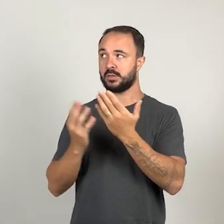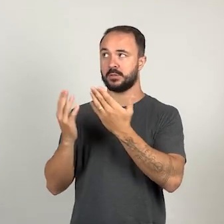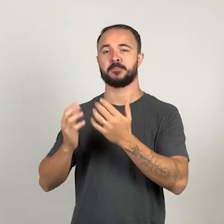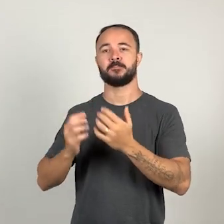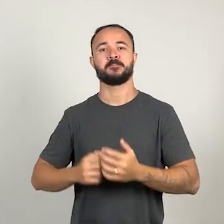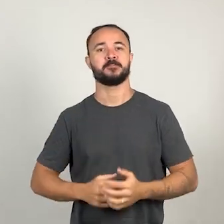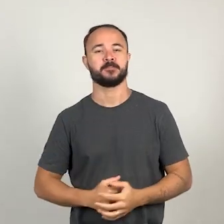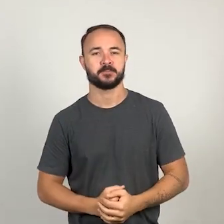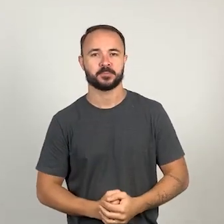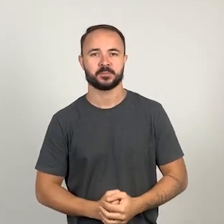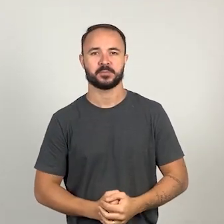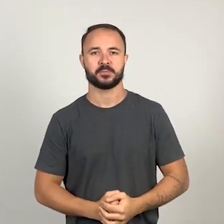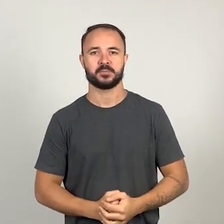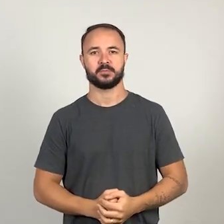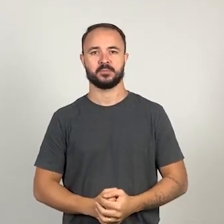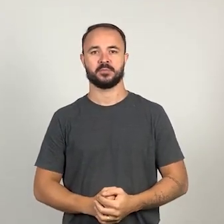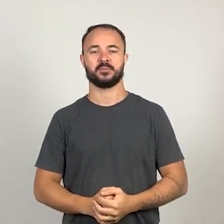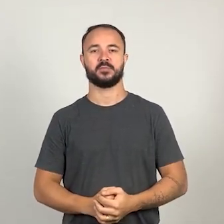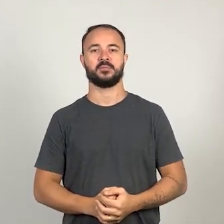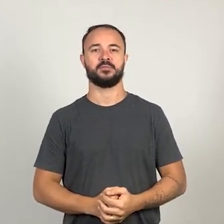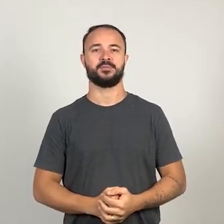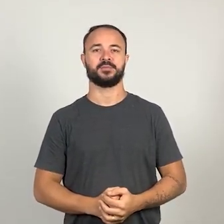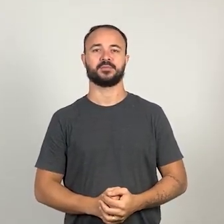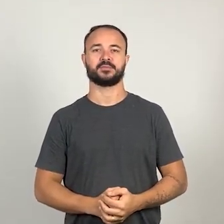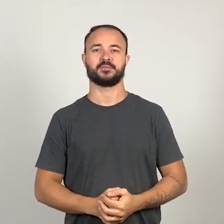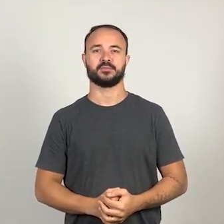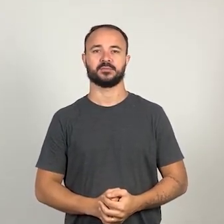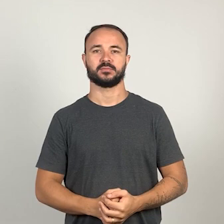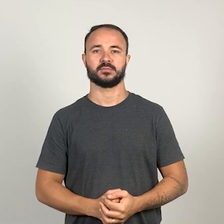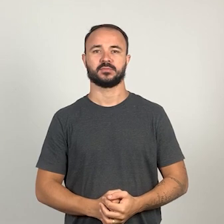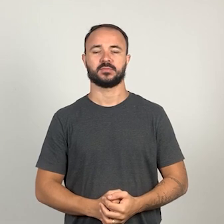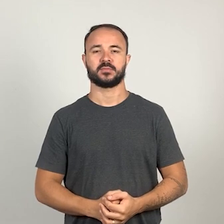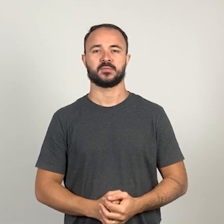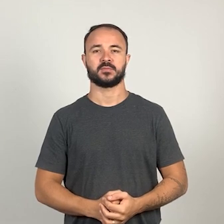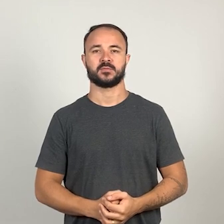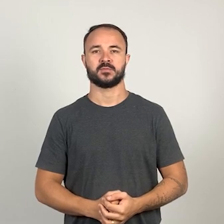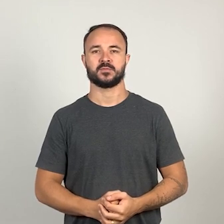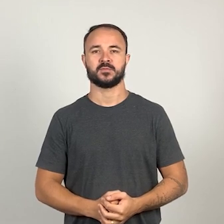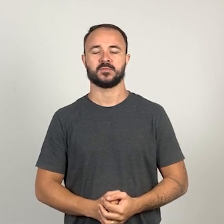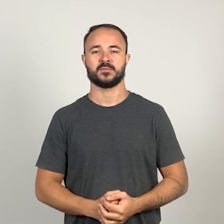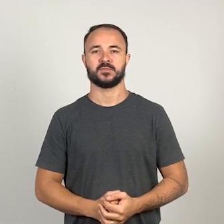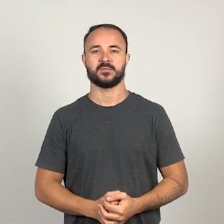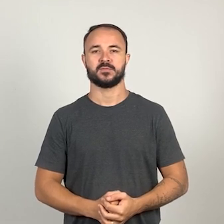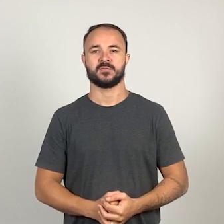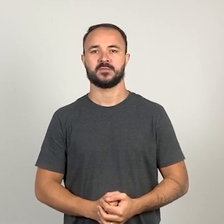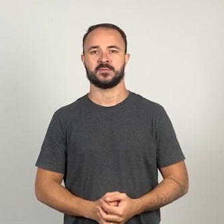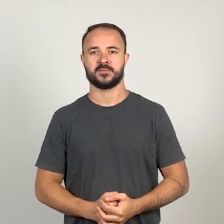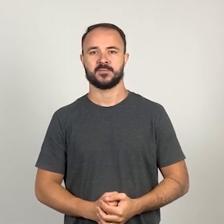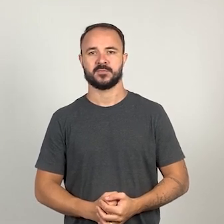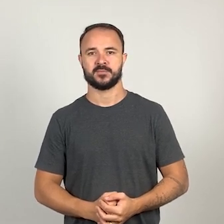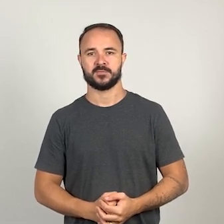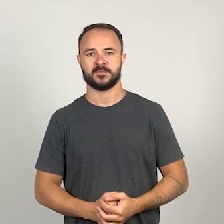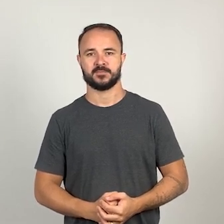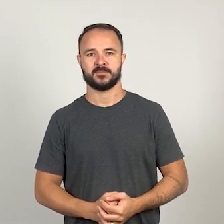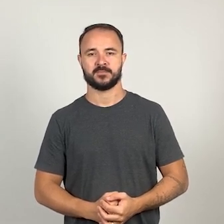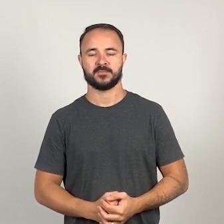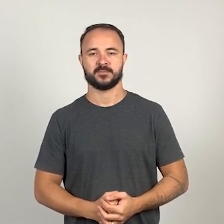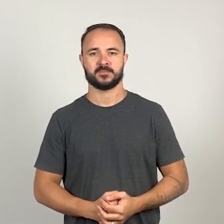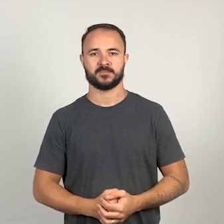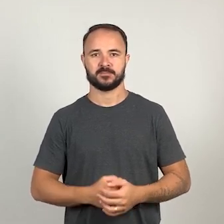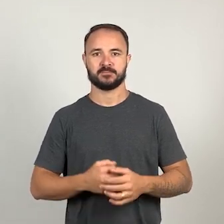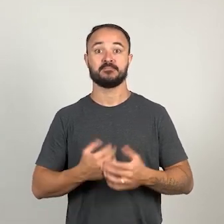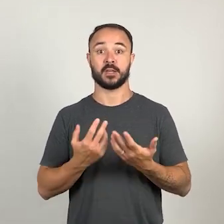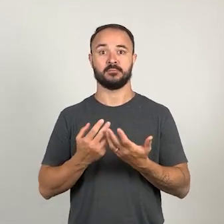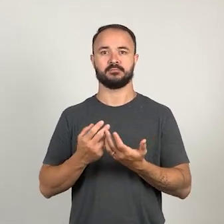maior, a engrenagem de 40 dentes e uma engrenagem de 12 dentes, além do eixo.